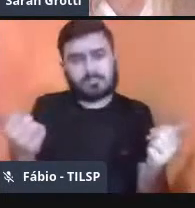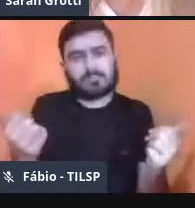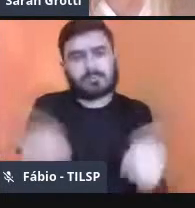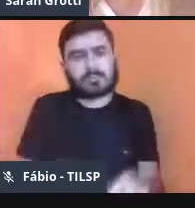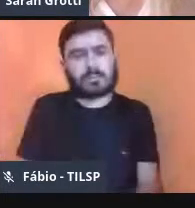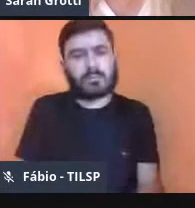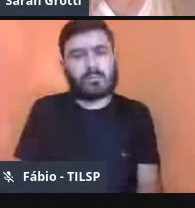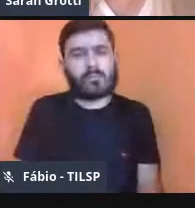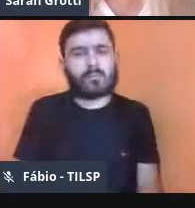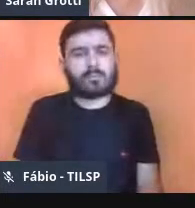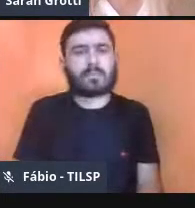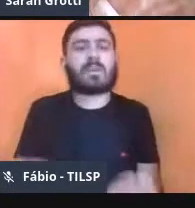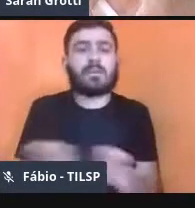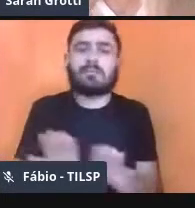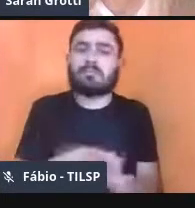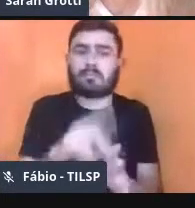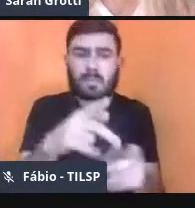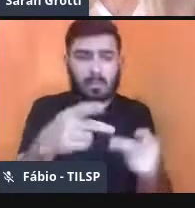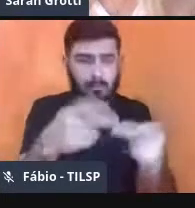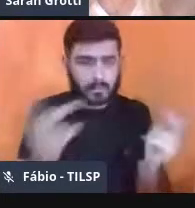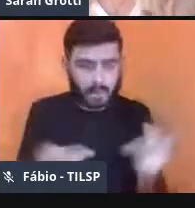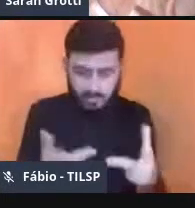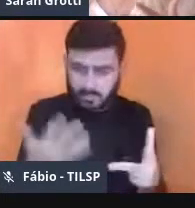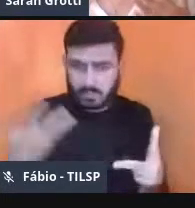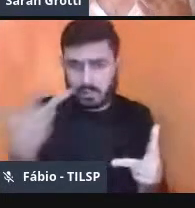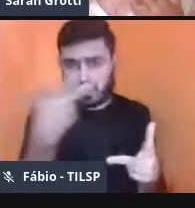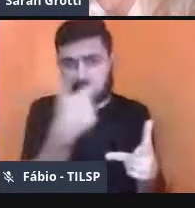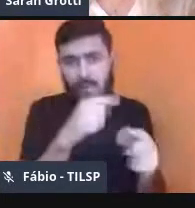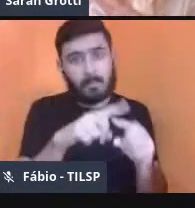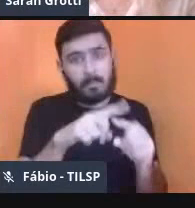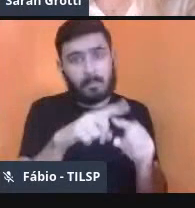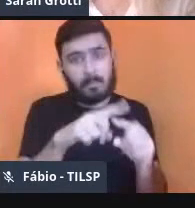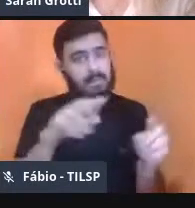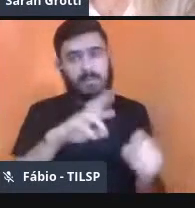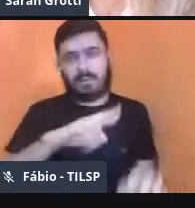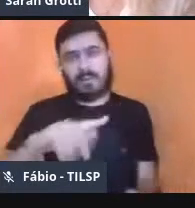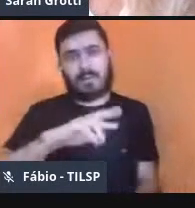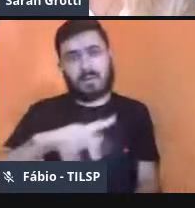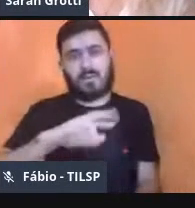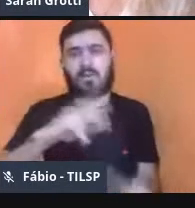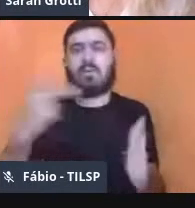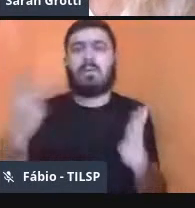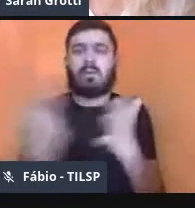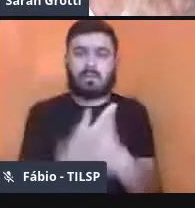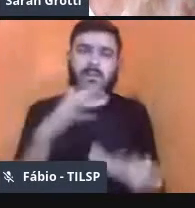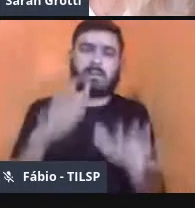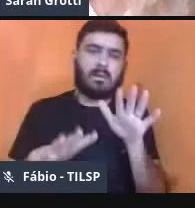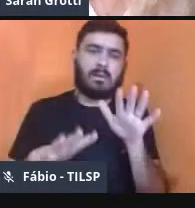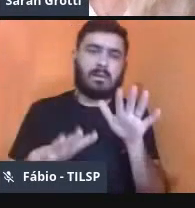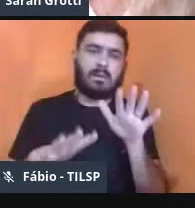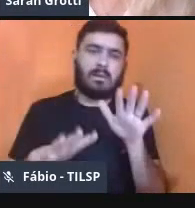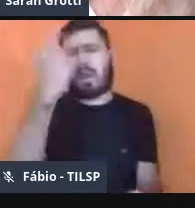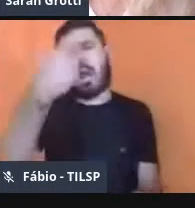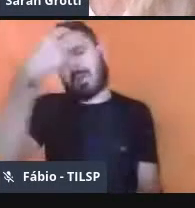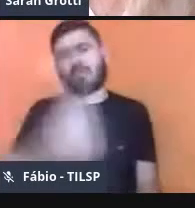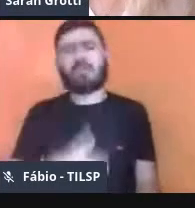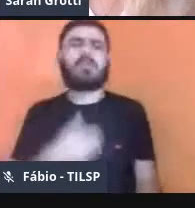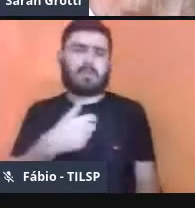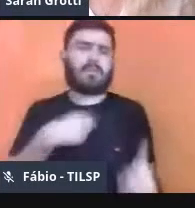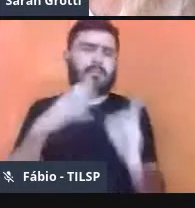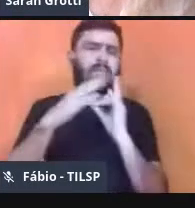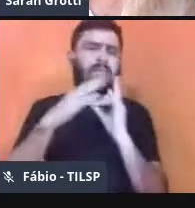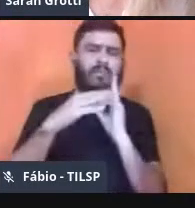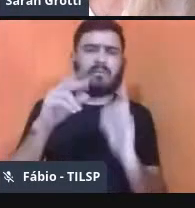prato colorido lindo de se ver. Mas não é o que acontece. Quando a pessoa fala, sou vegetariano,